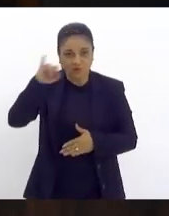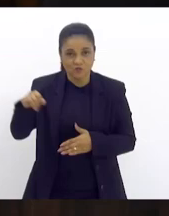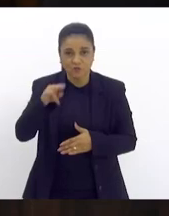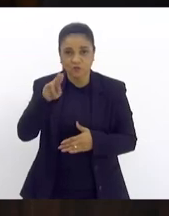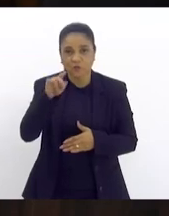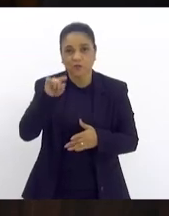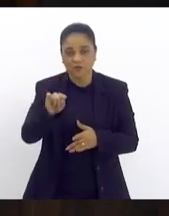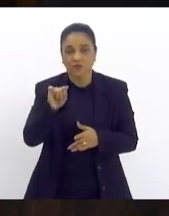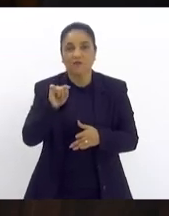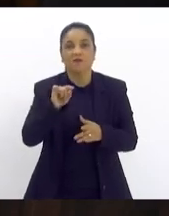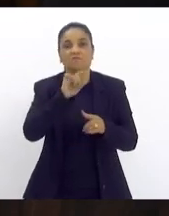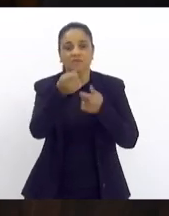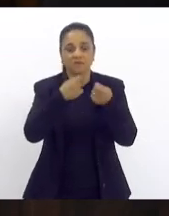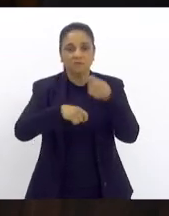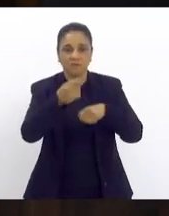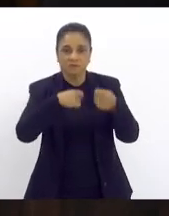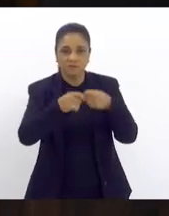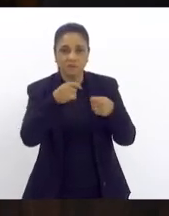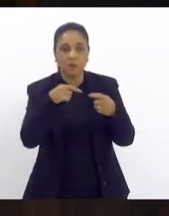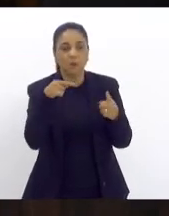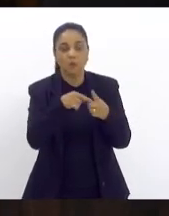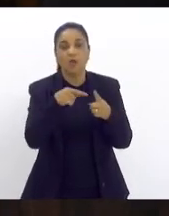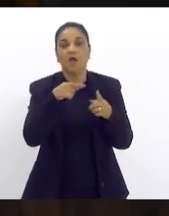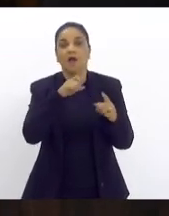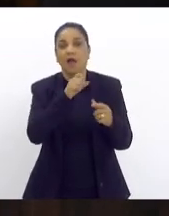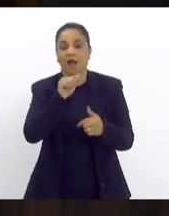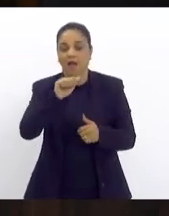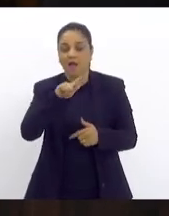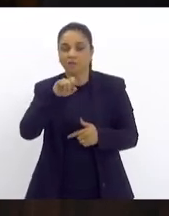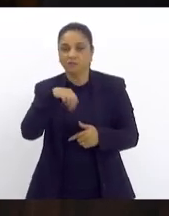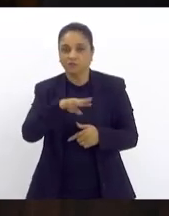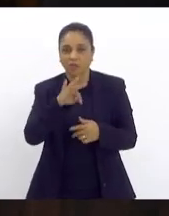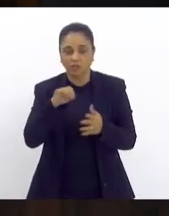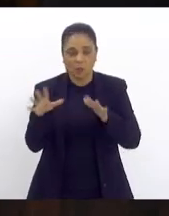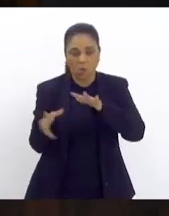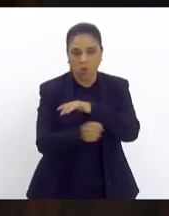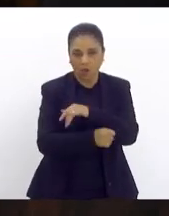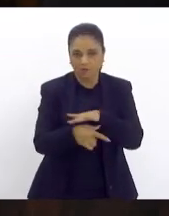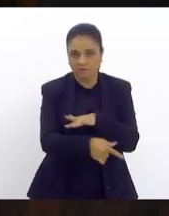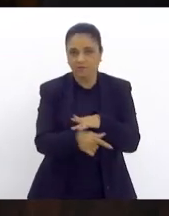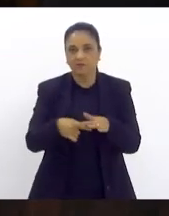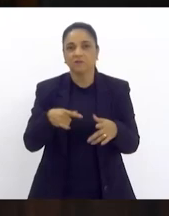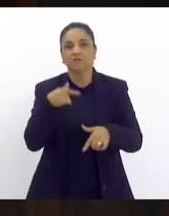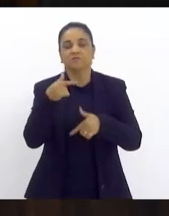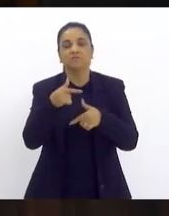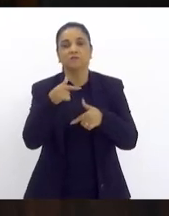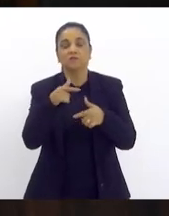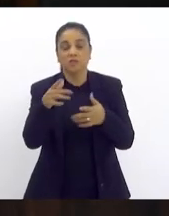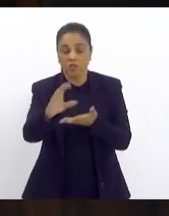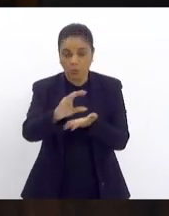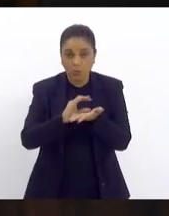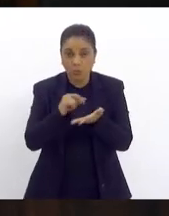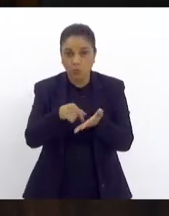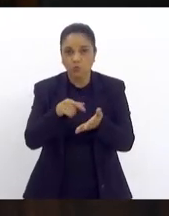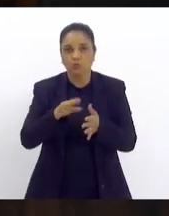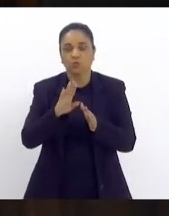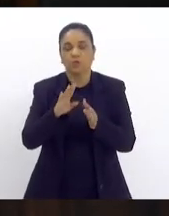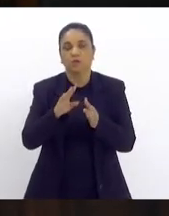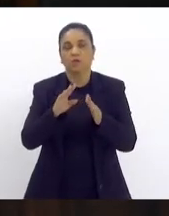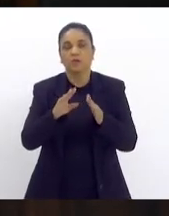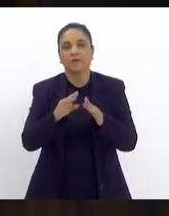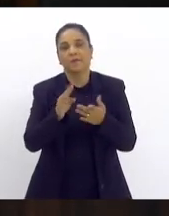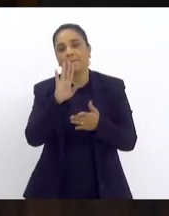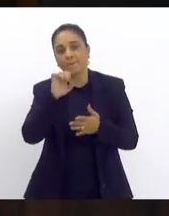estabelece penalidade administrativa dos agentes públicos que cometem atos de corrupção improbidade envolvendo recursos e bens